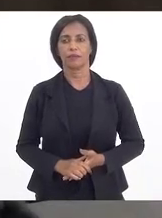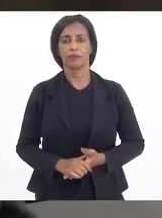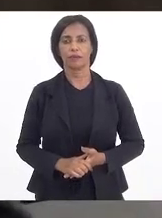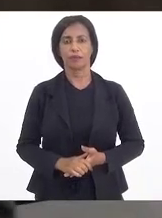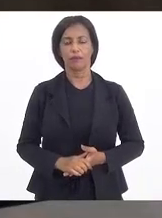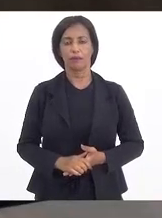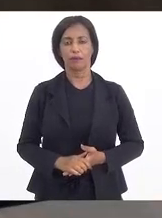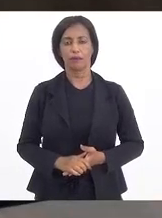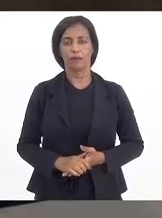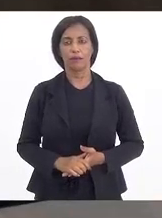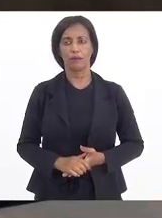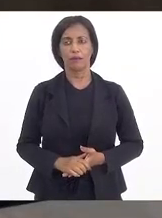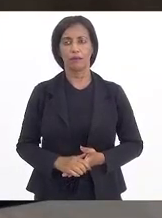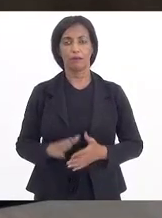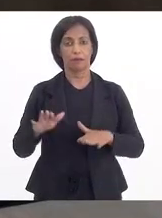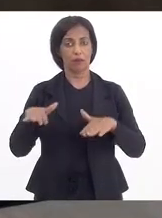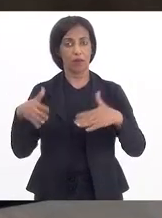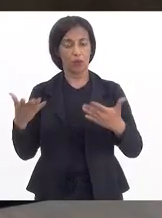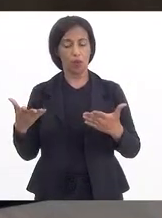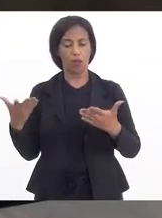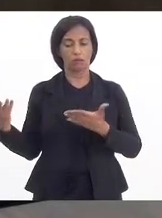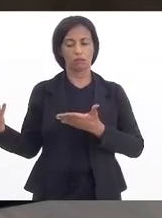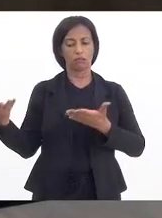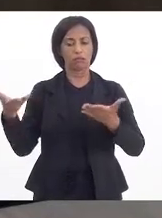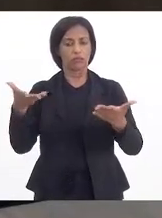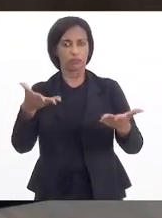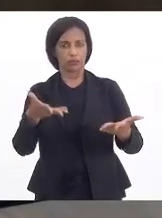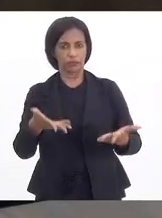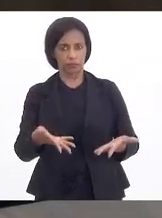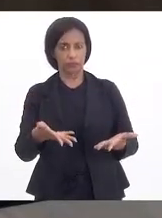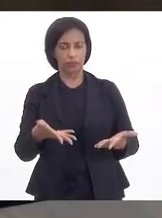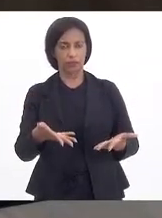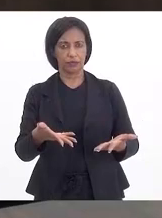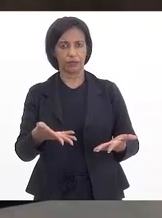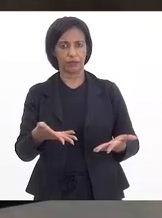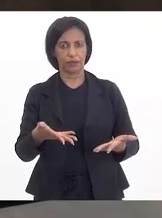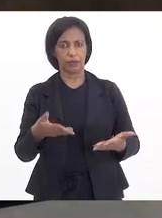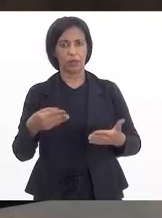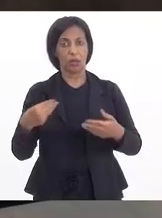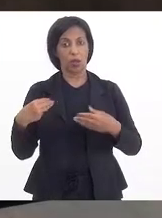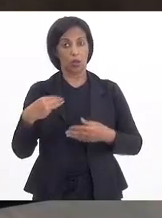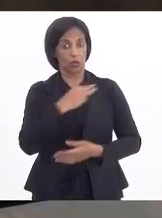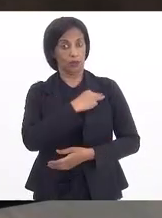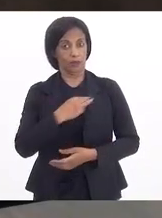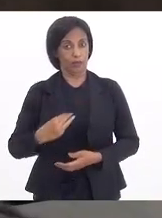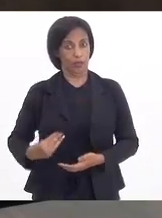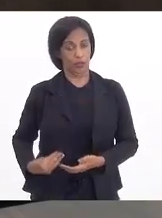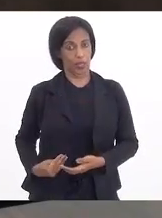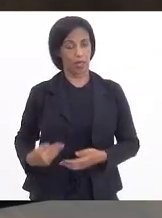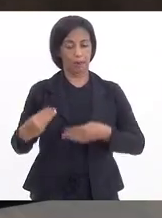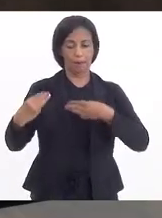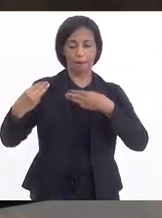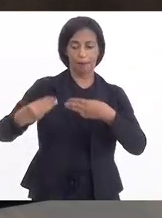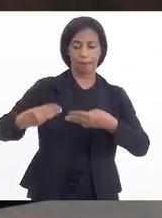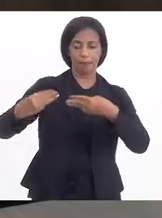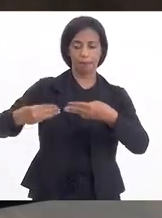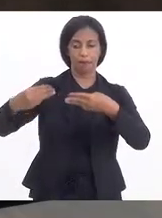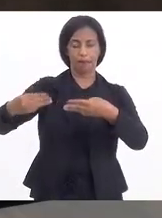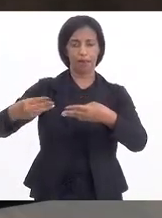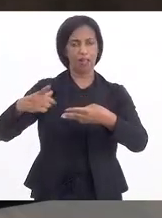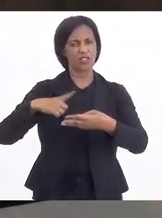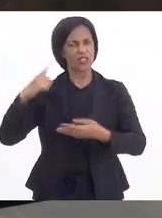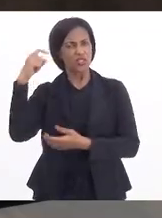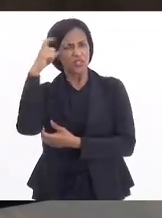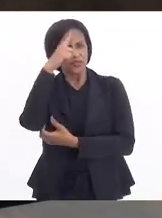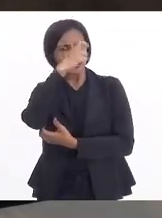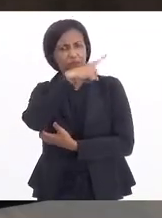quando quando eu estive macho quando eu estive no ministério Luiz Paulo nós temos uma